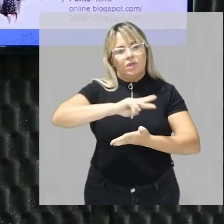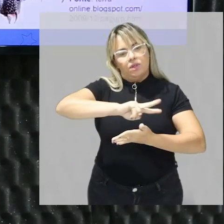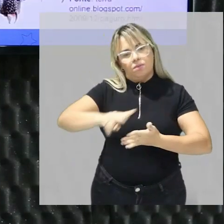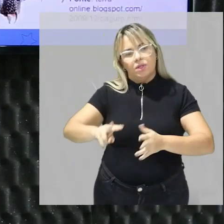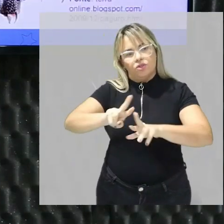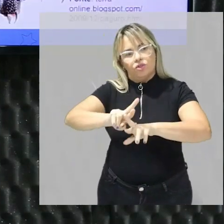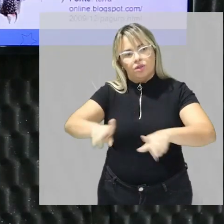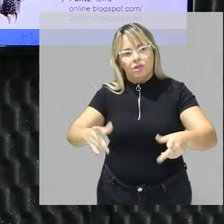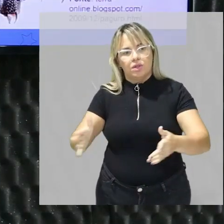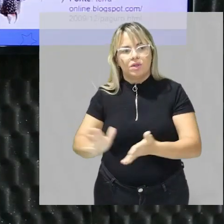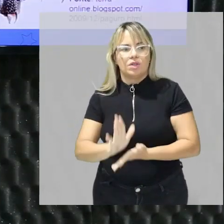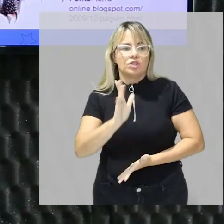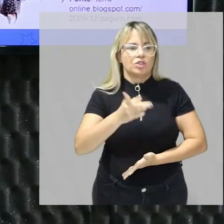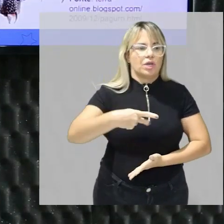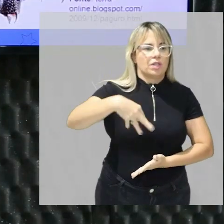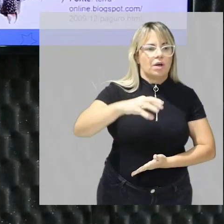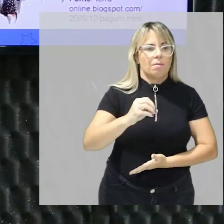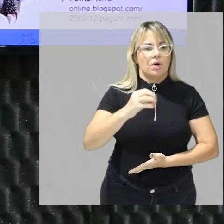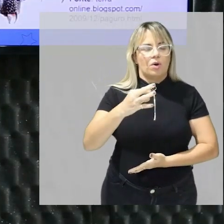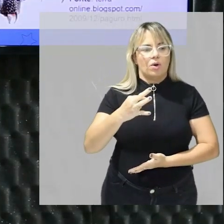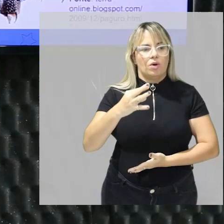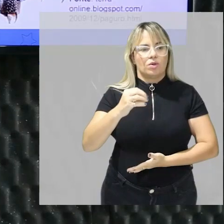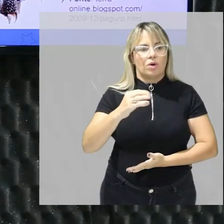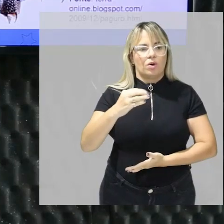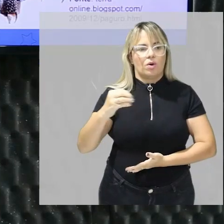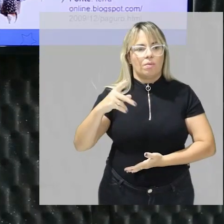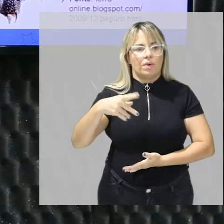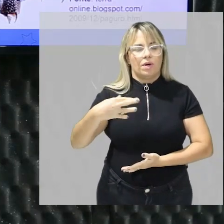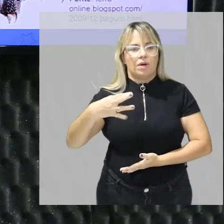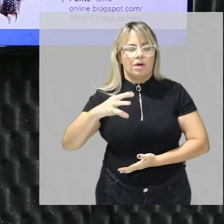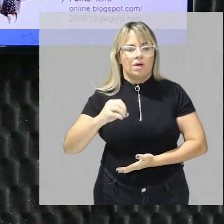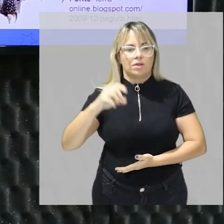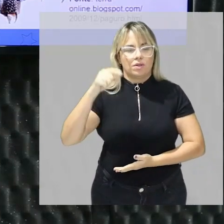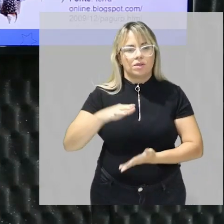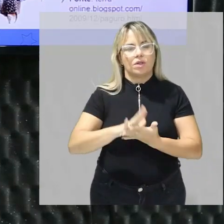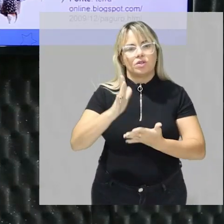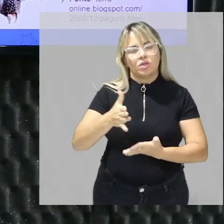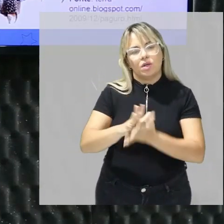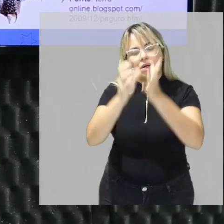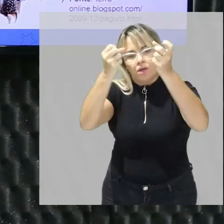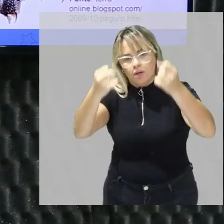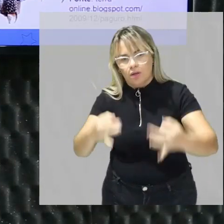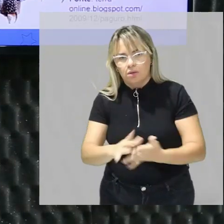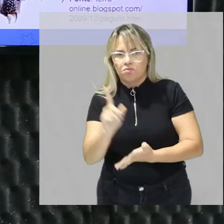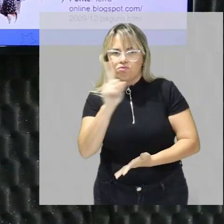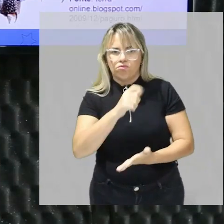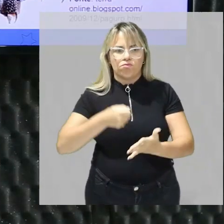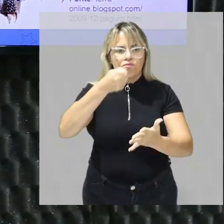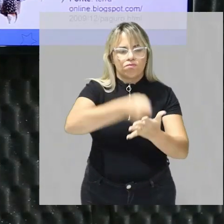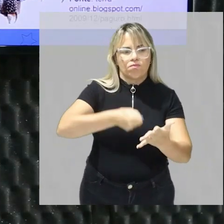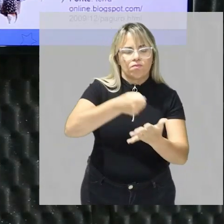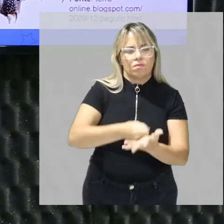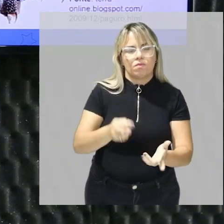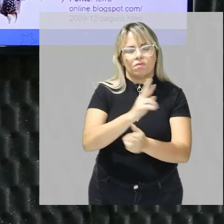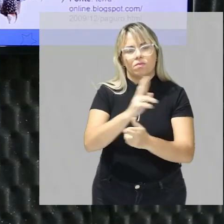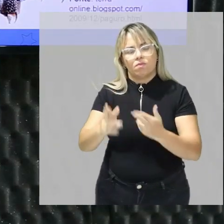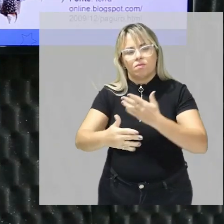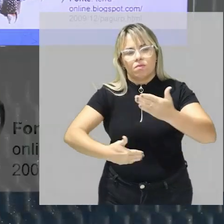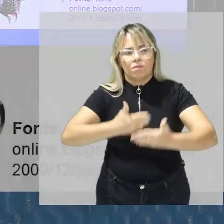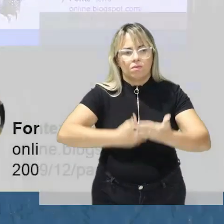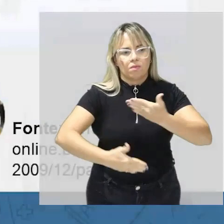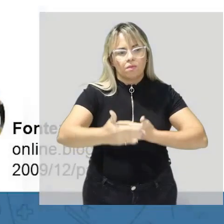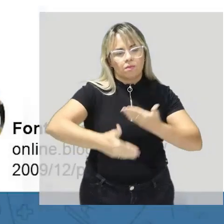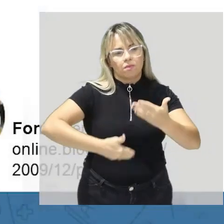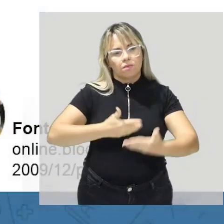diferentes. Já na protocooperação, como eu já falei para vocês, ela não é obrigatória. É a relação que ocorre